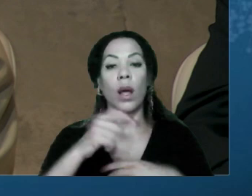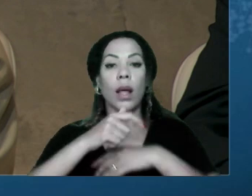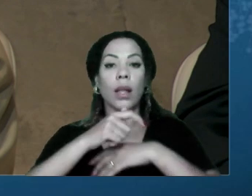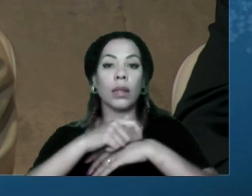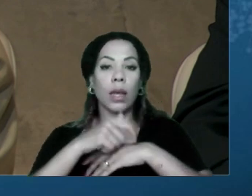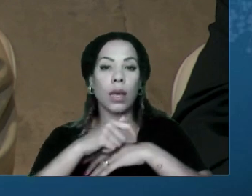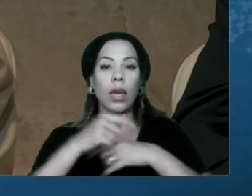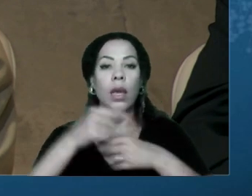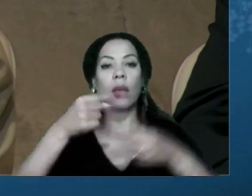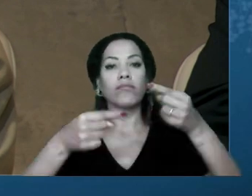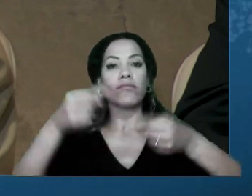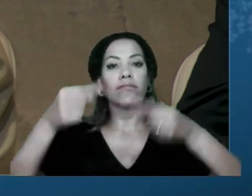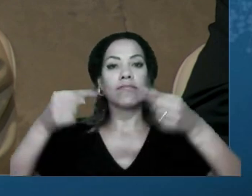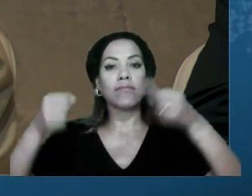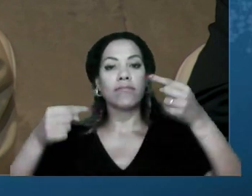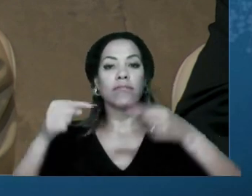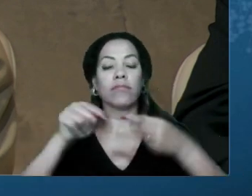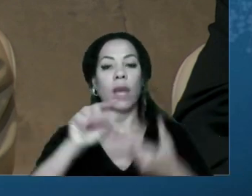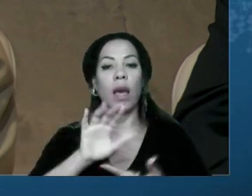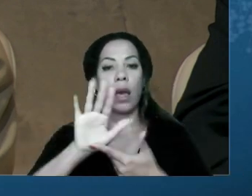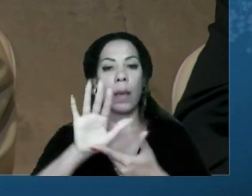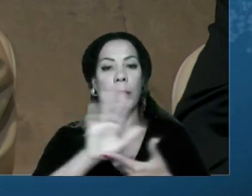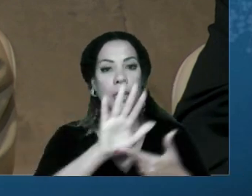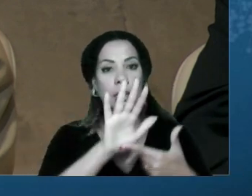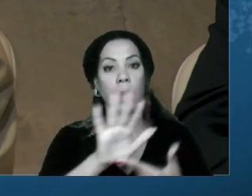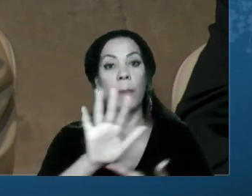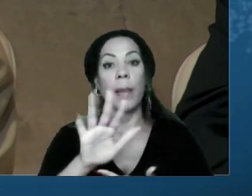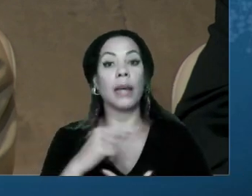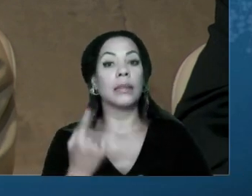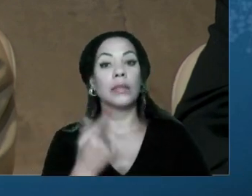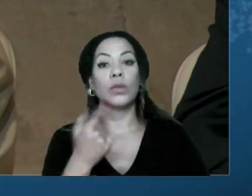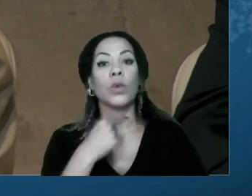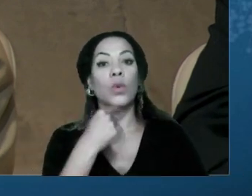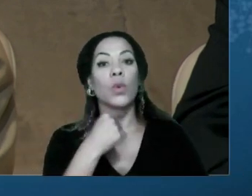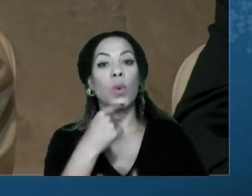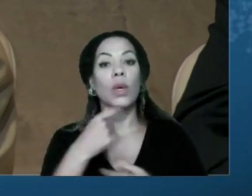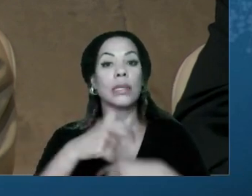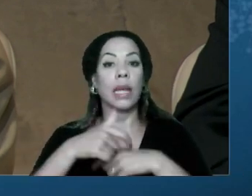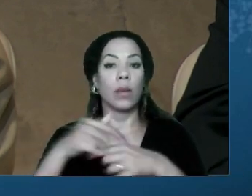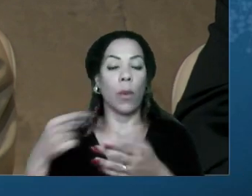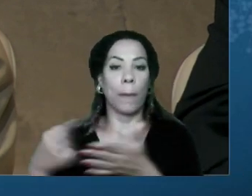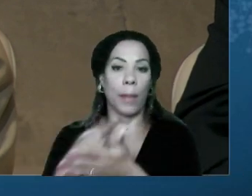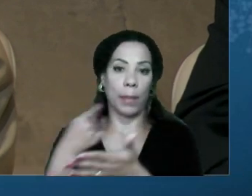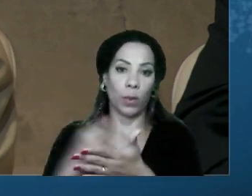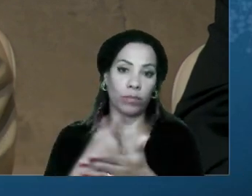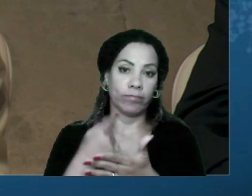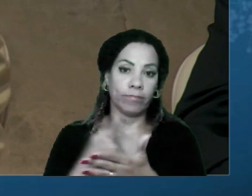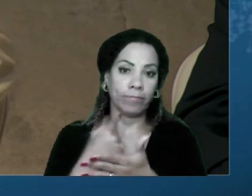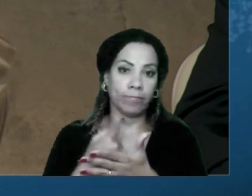as apresentações e nós não teremos tempo para perguntas